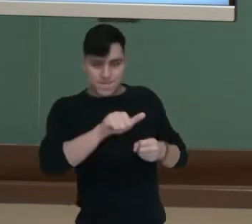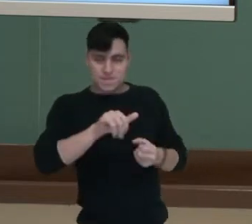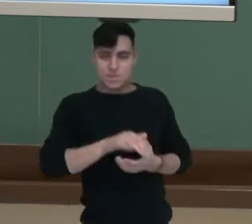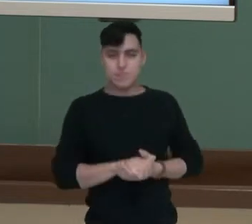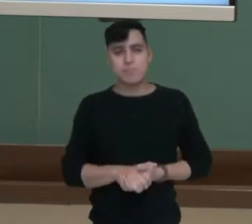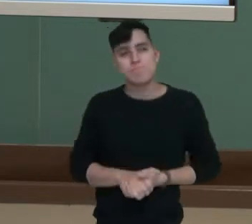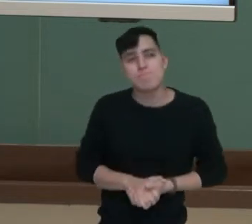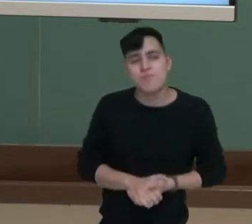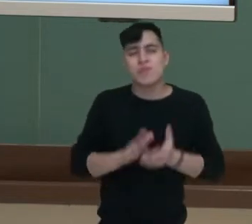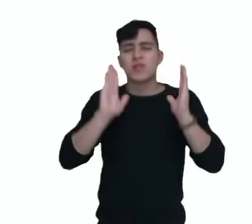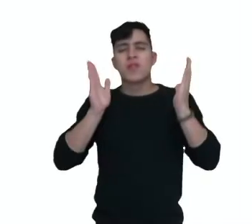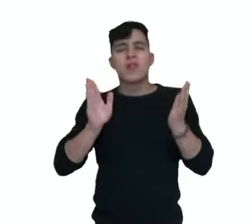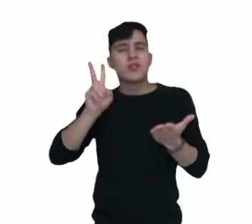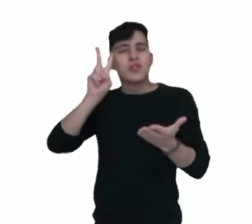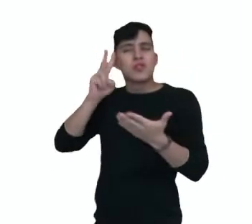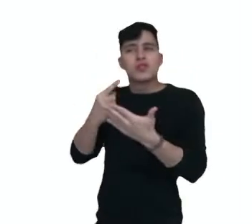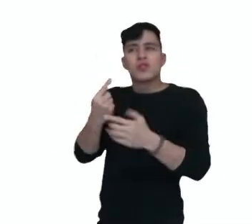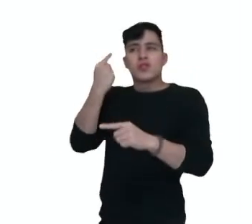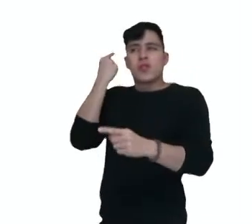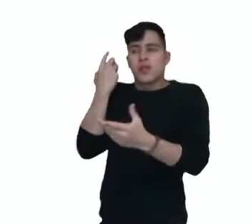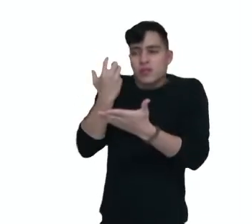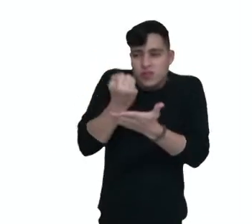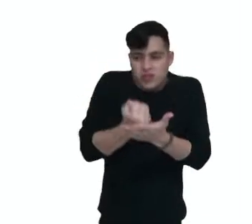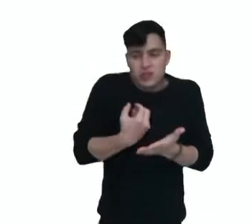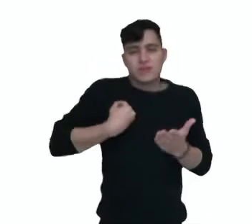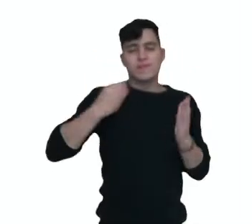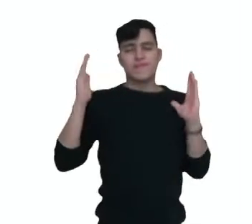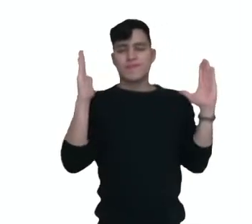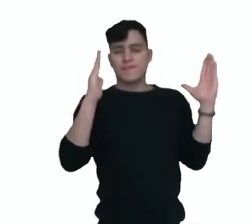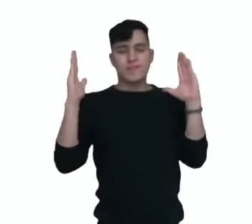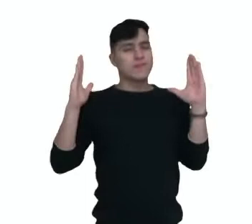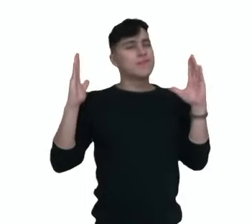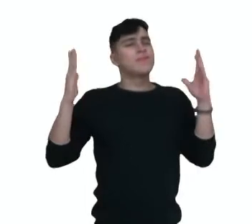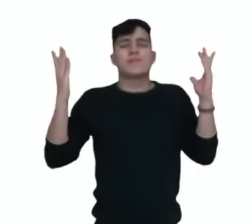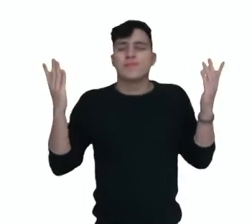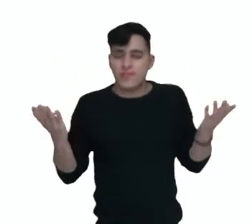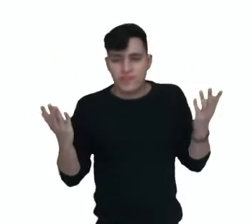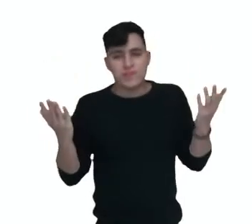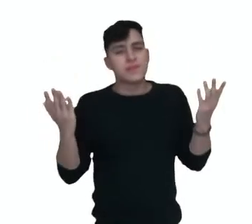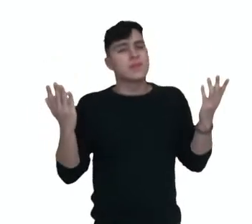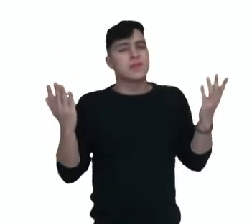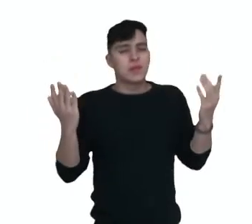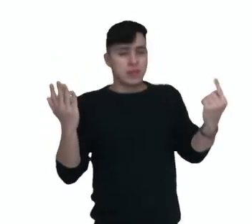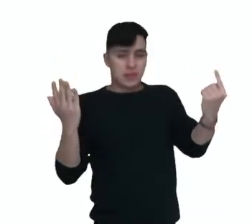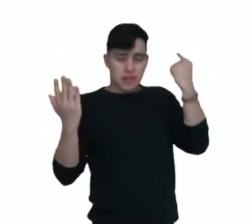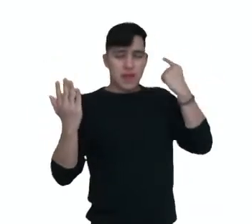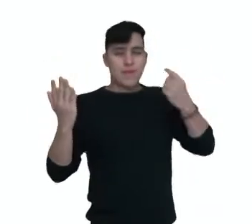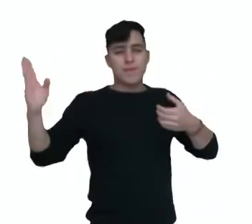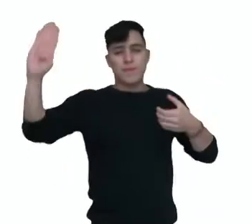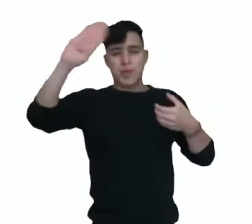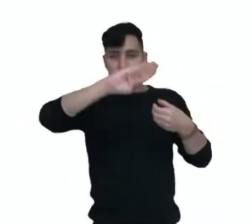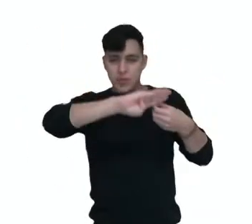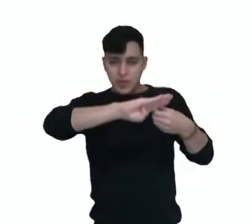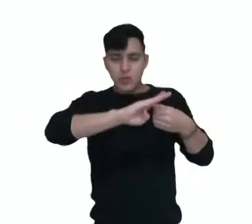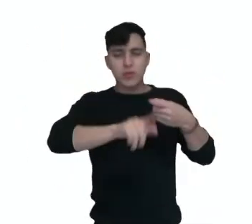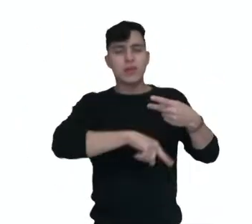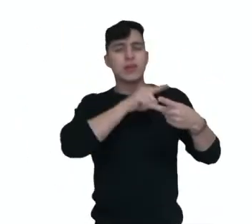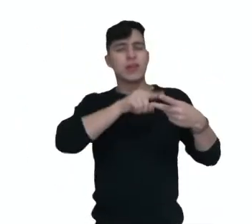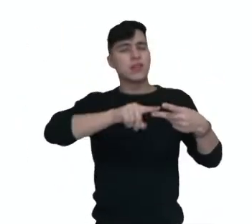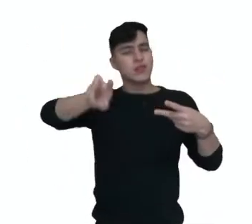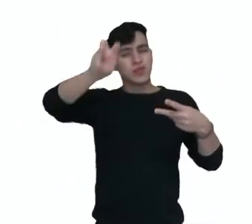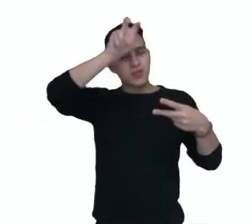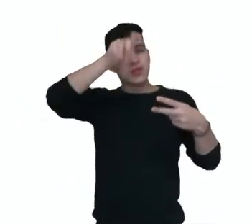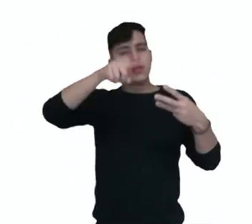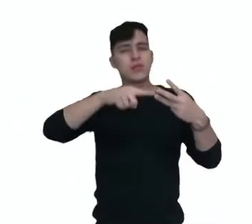Há registro de lutas praticamente em todas as eras da humanidade, passando pela Babilônia, pelo Egito,